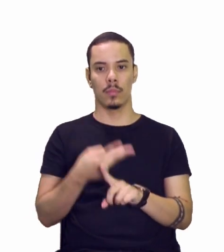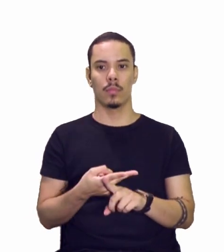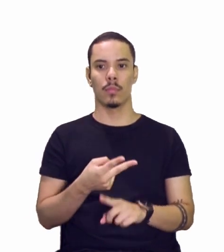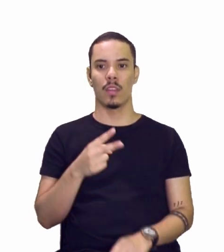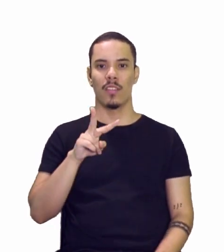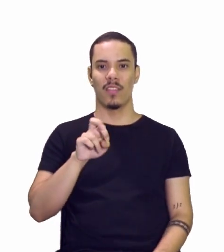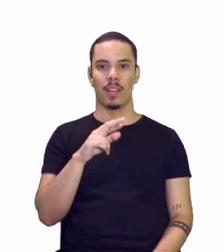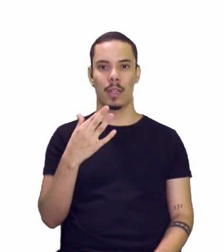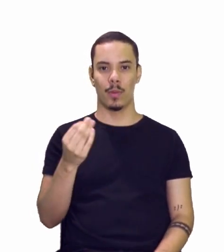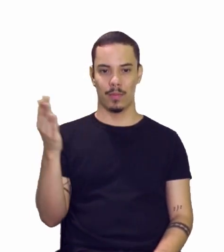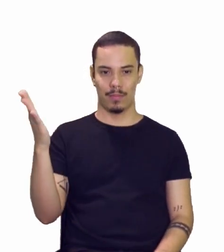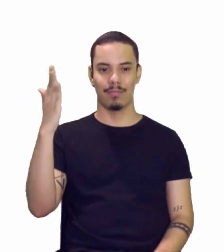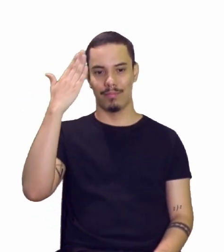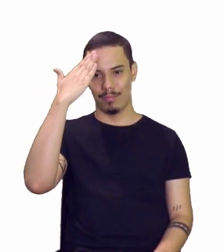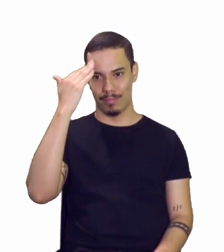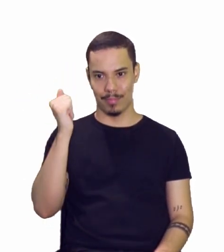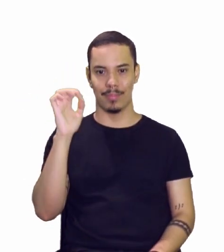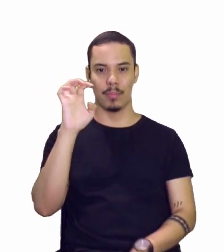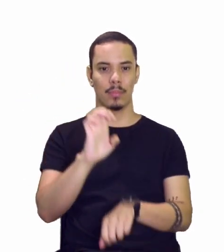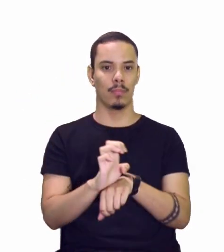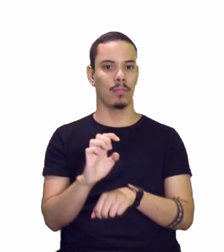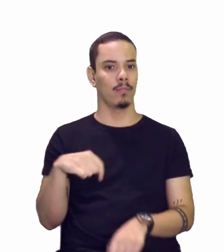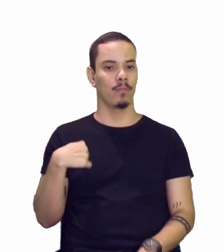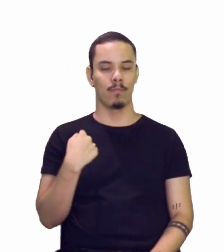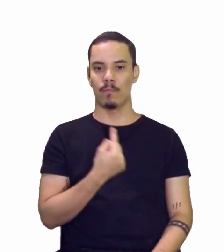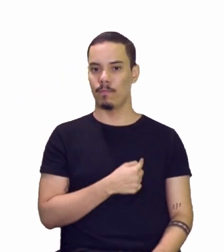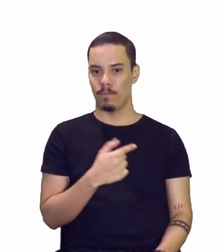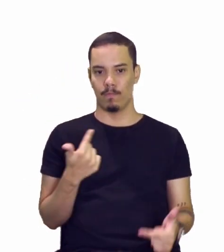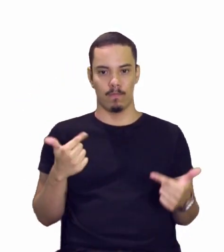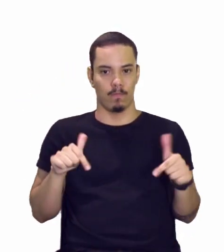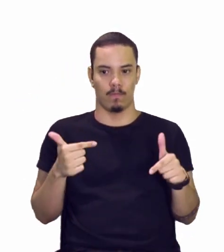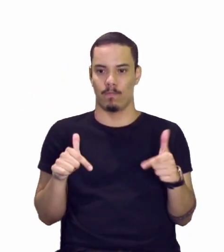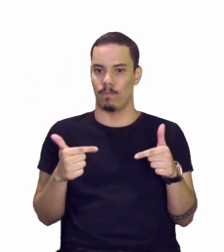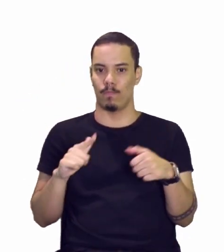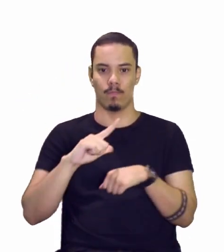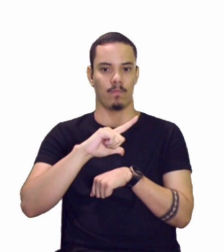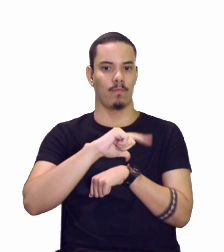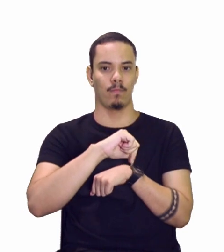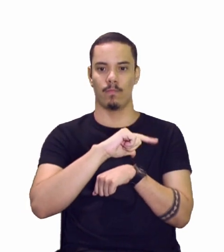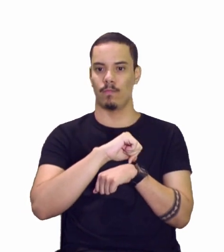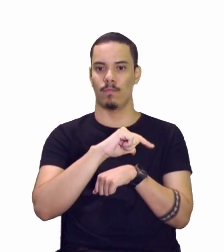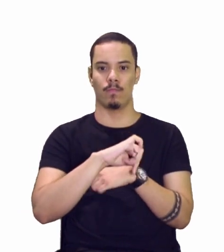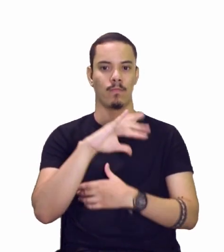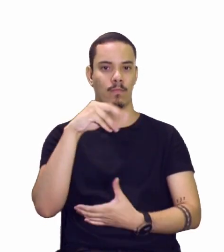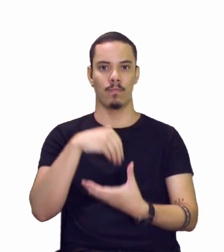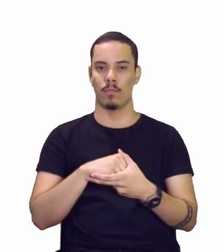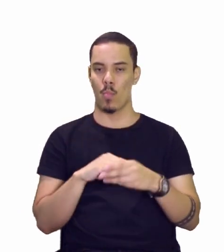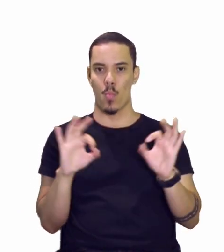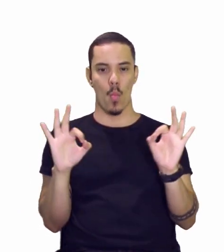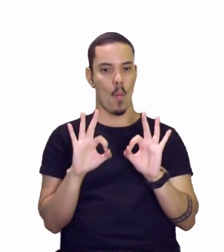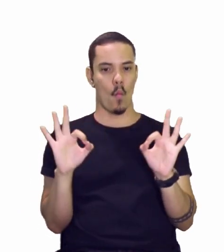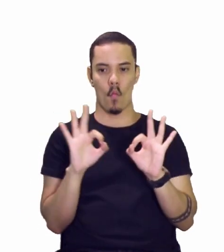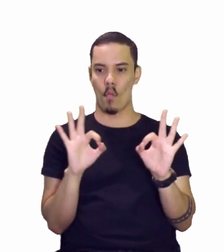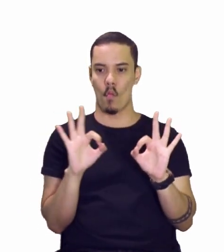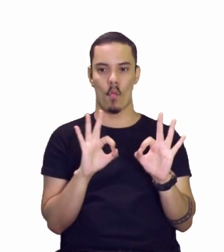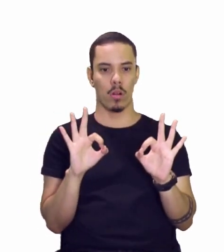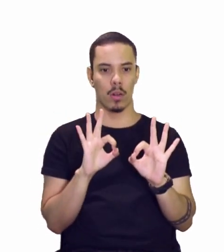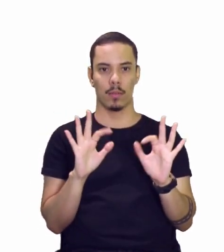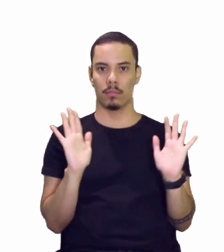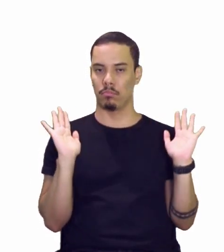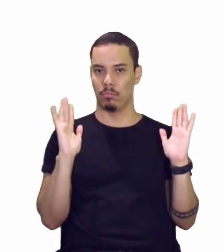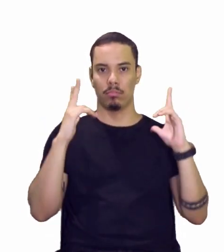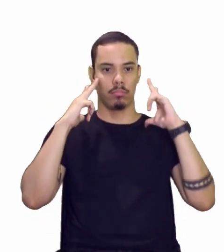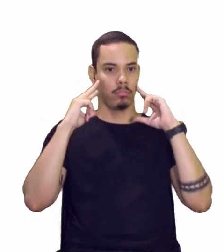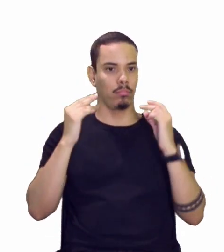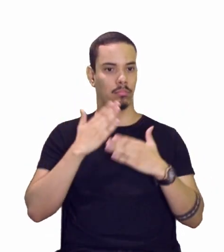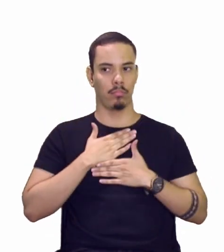vocês sabem que o nosso estado não entra em horário de verão, tá? Portanto, fica aí